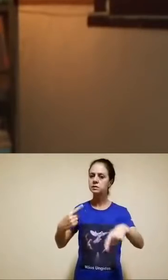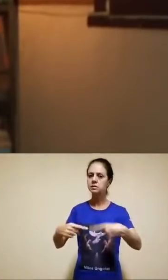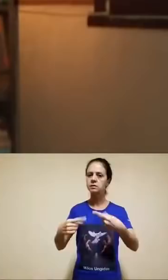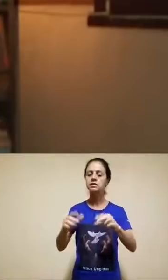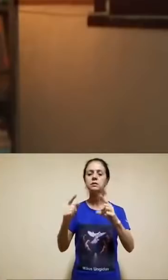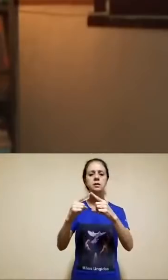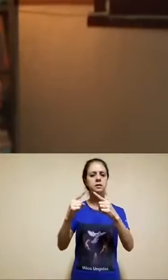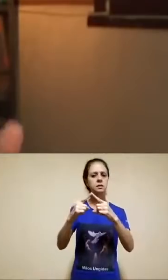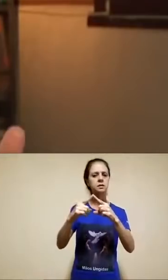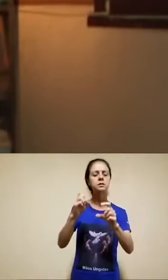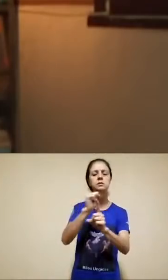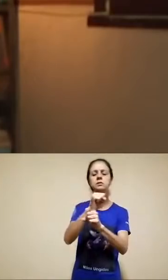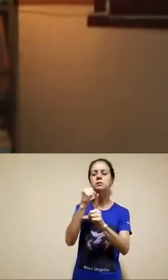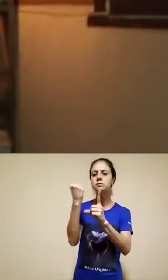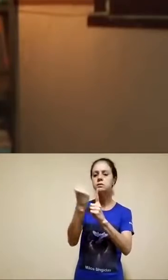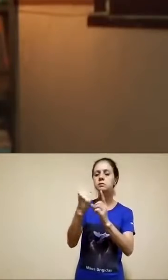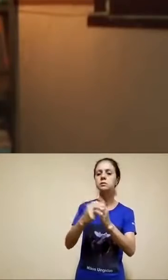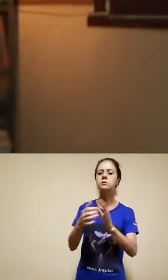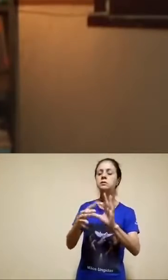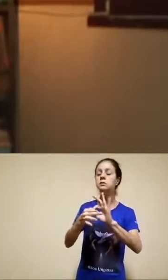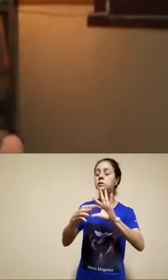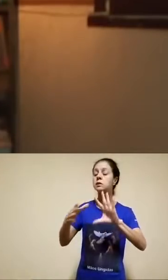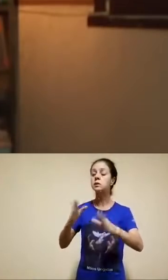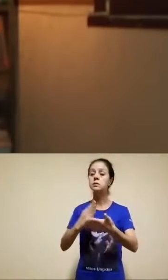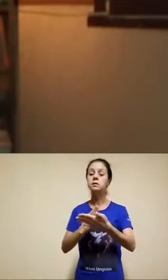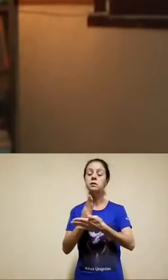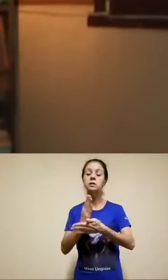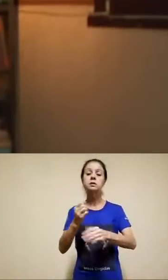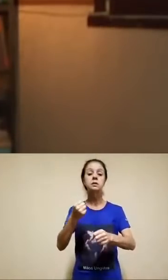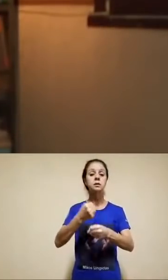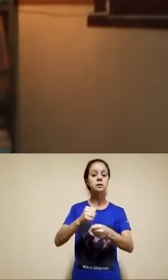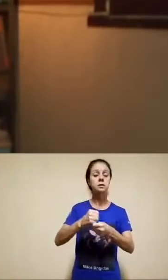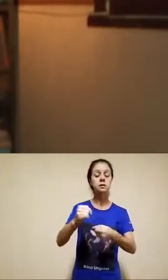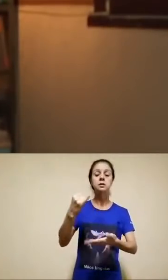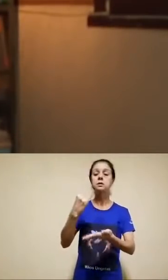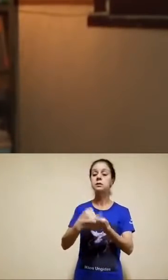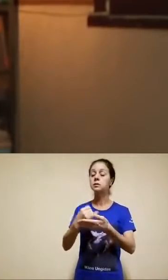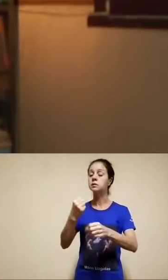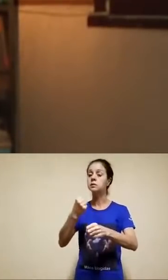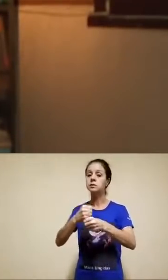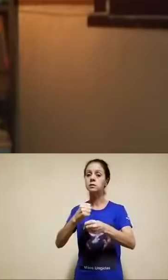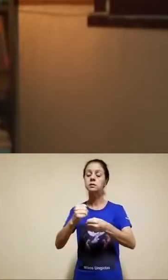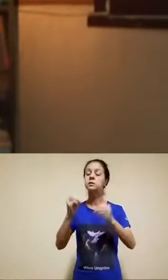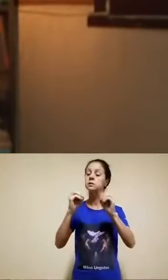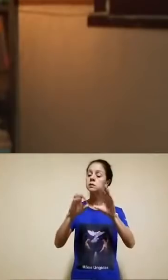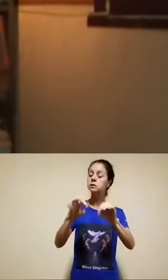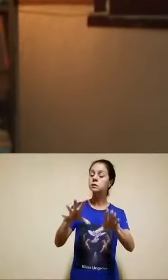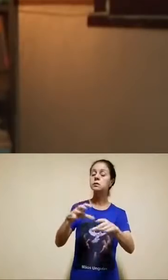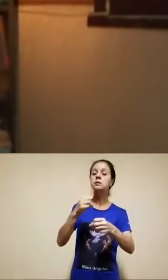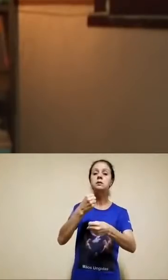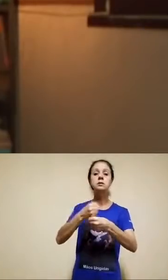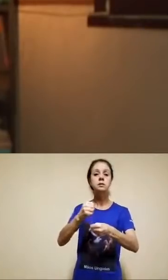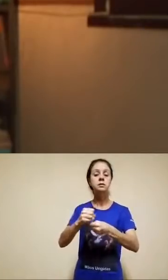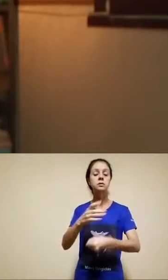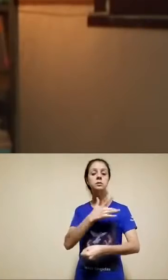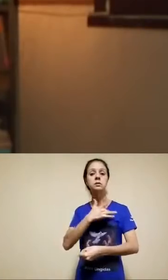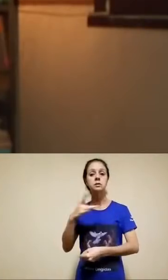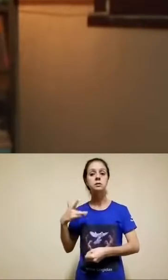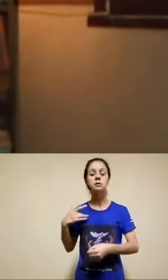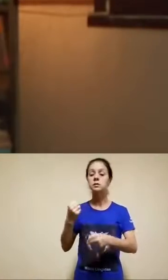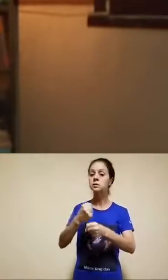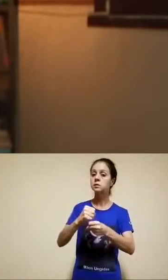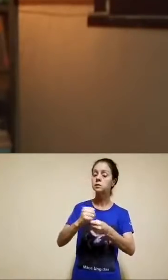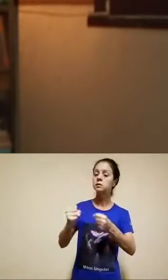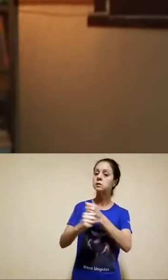isso permitirá o quê? Aprovar a reforma tributária, a reforma da educação, a reforma da saúde, a reforma urbana, a reforma